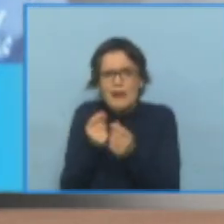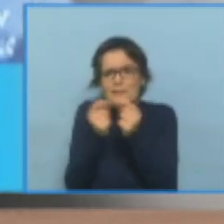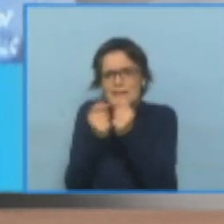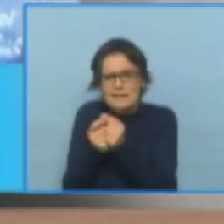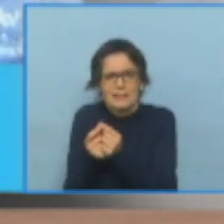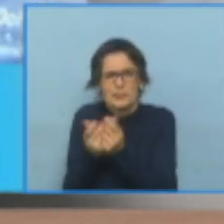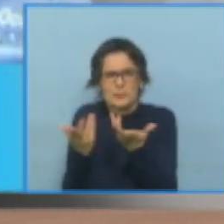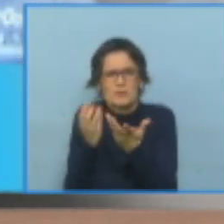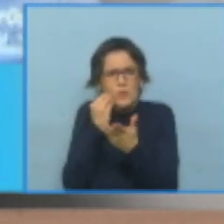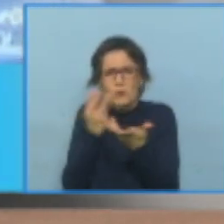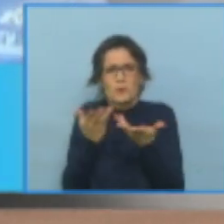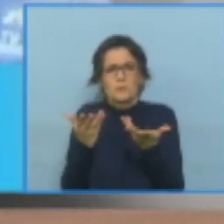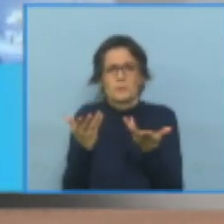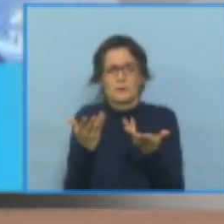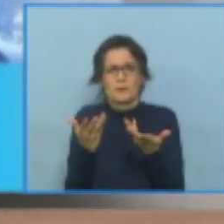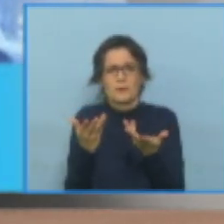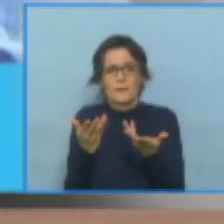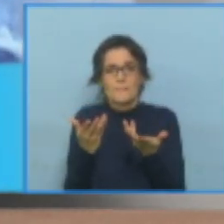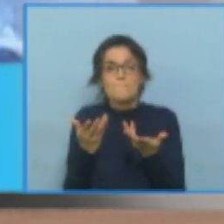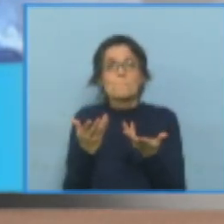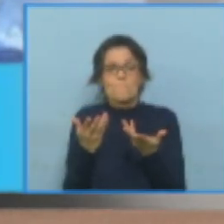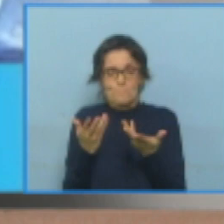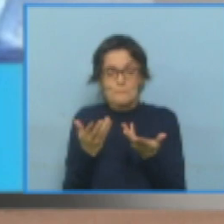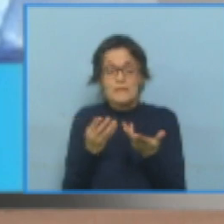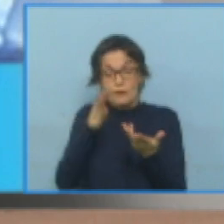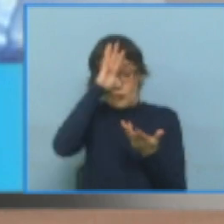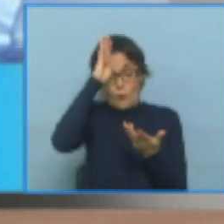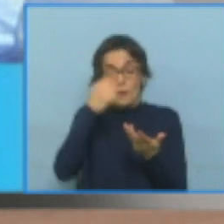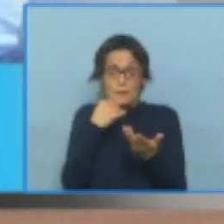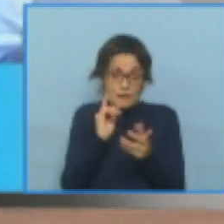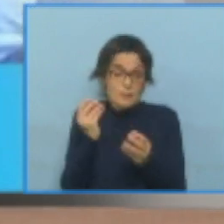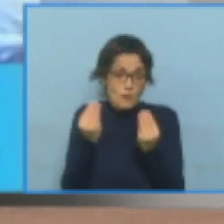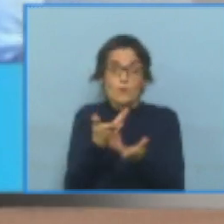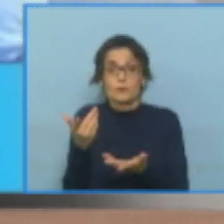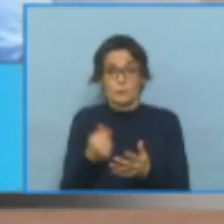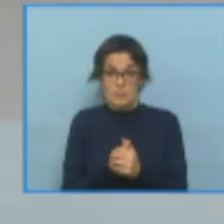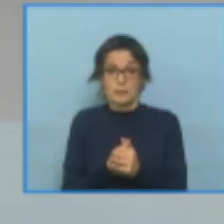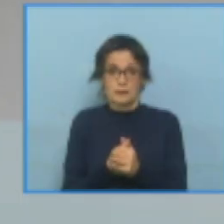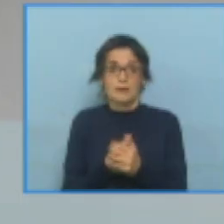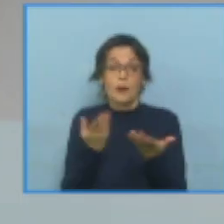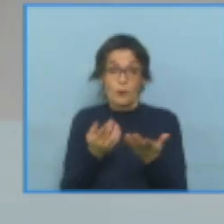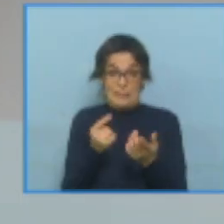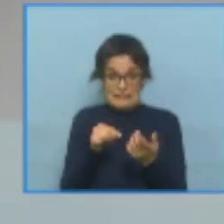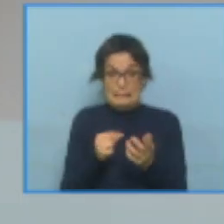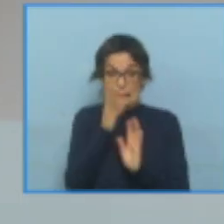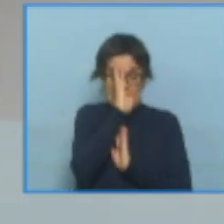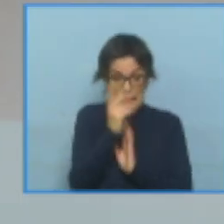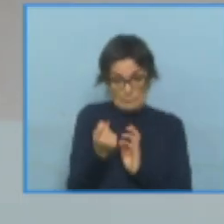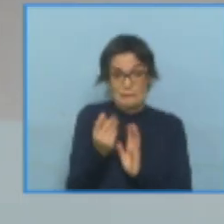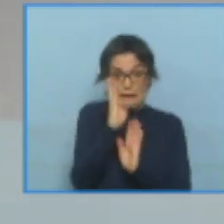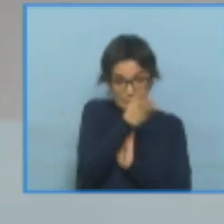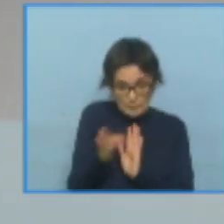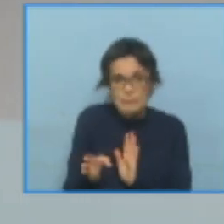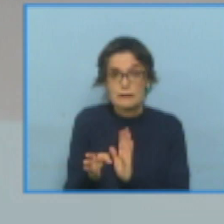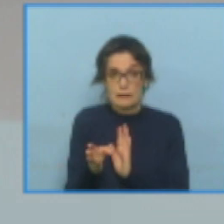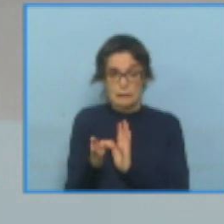Papa fazem todo sentido. É preciso cumpri-las. Claro, também. É preciso que elas passem realmente para o concreto da vida das pessoas e que as